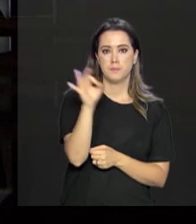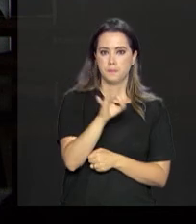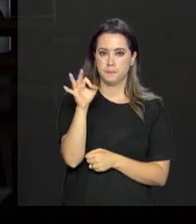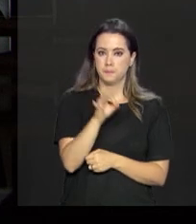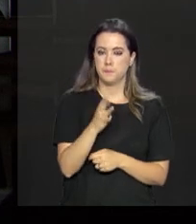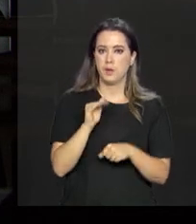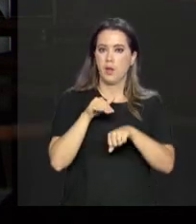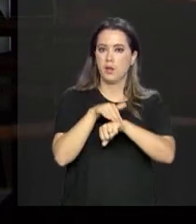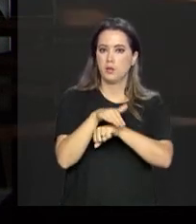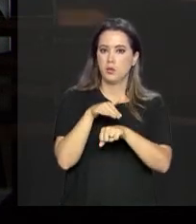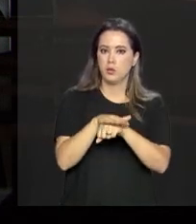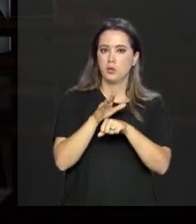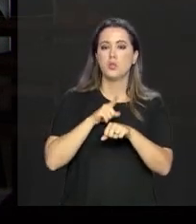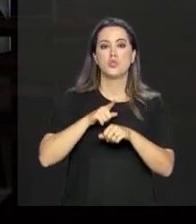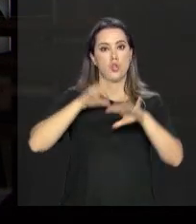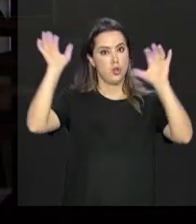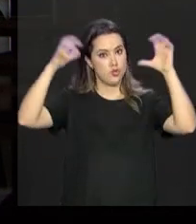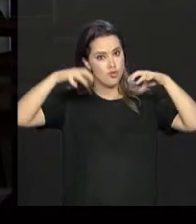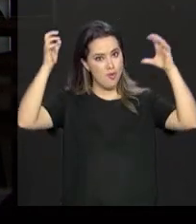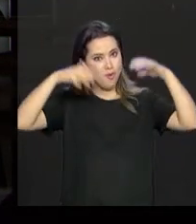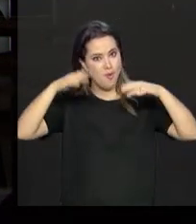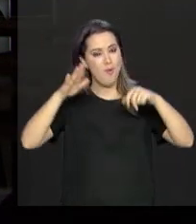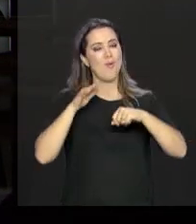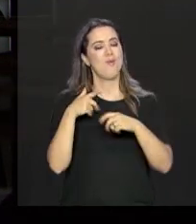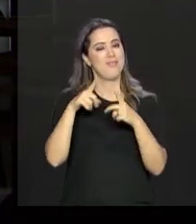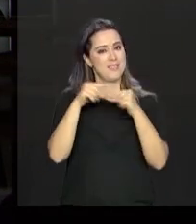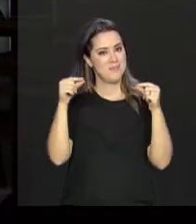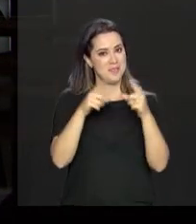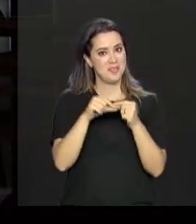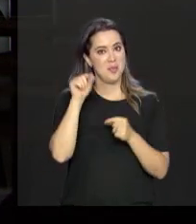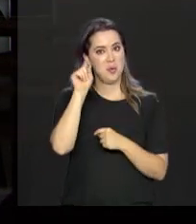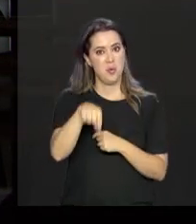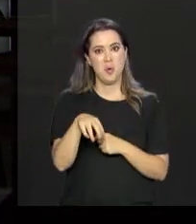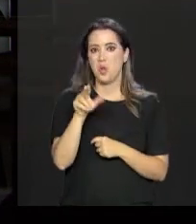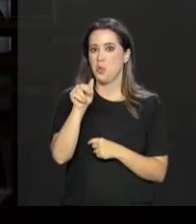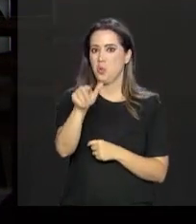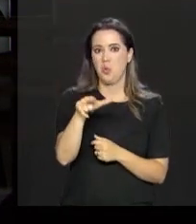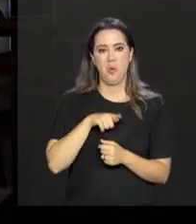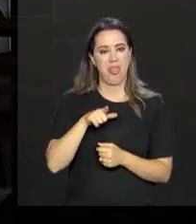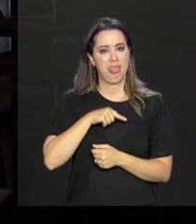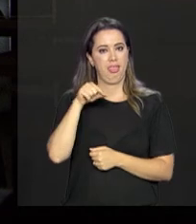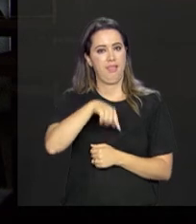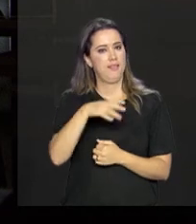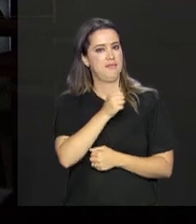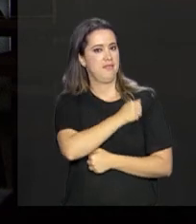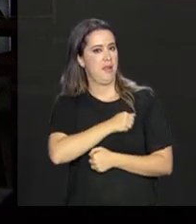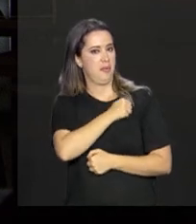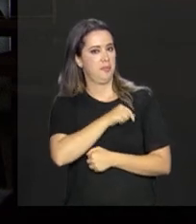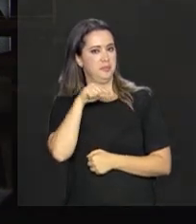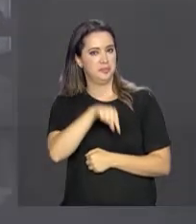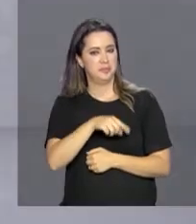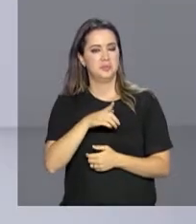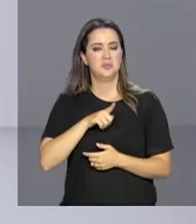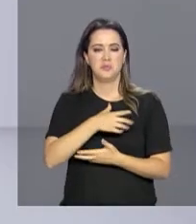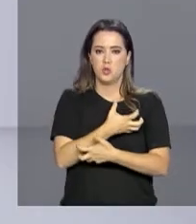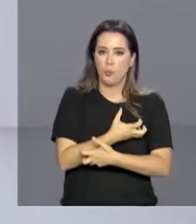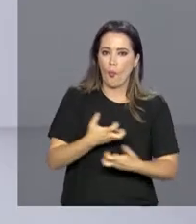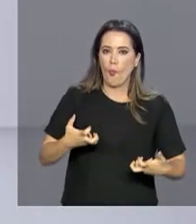brasília é de pancadas de chuva o fato raro para o mês de agosto normalmente marcado pela seca